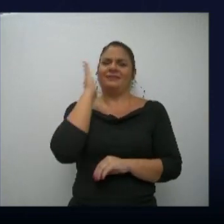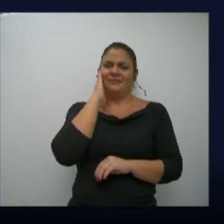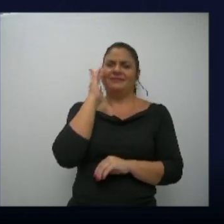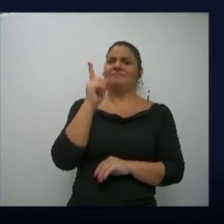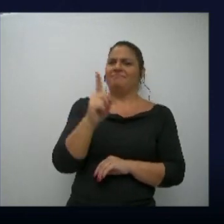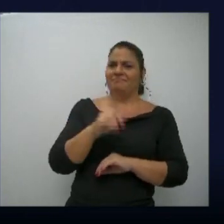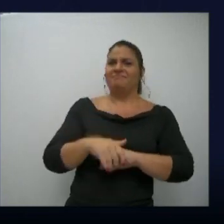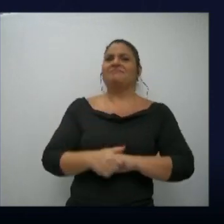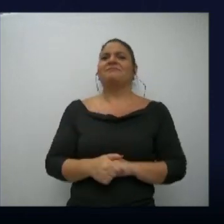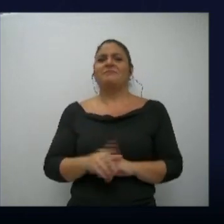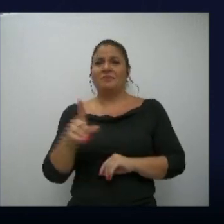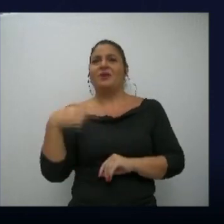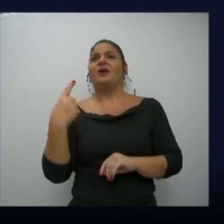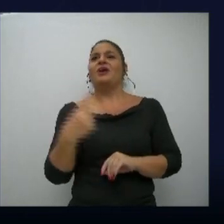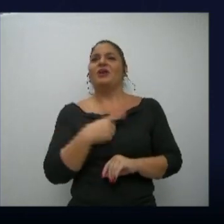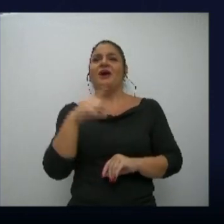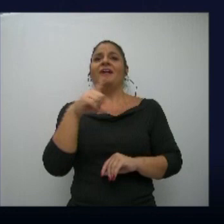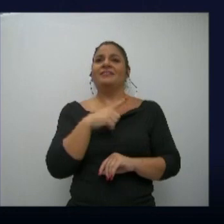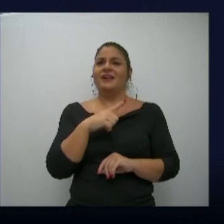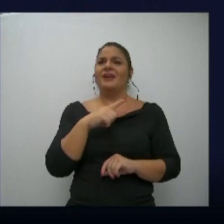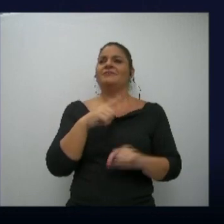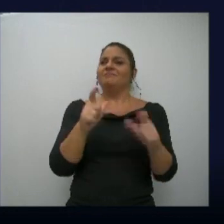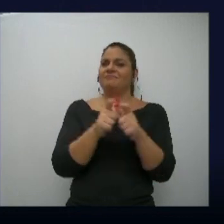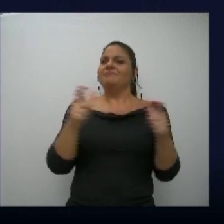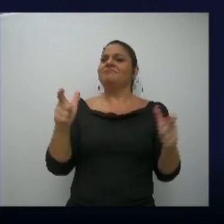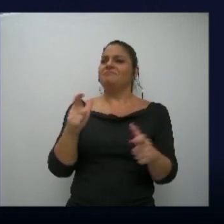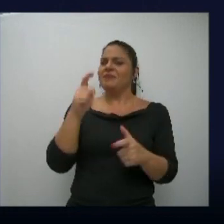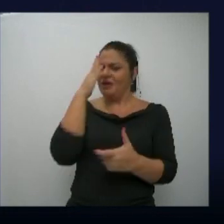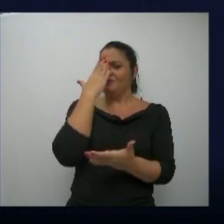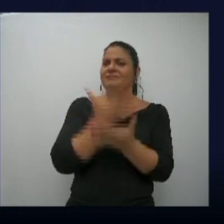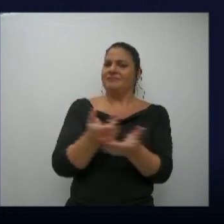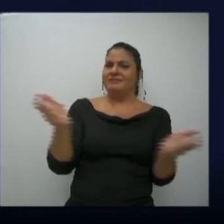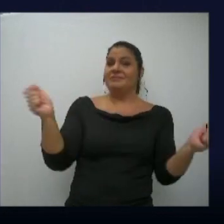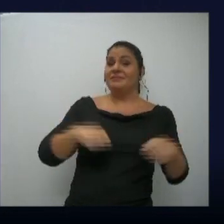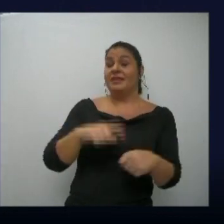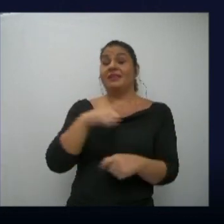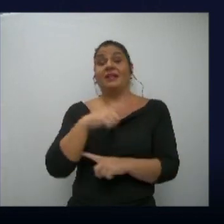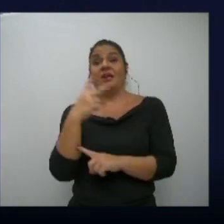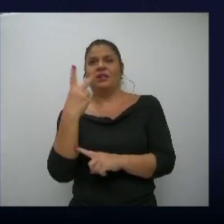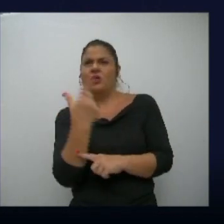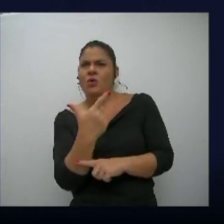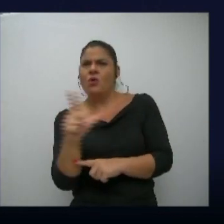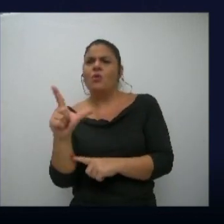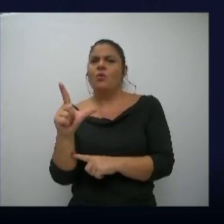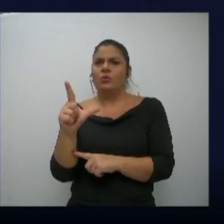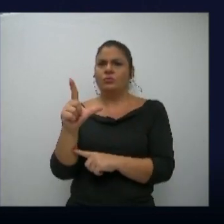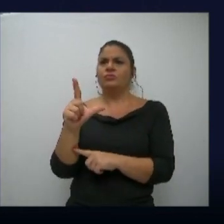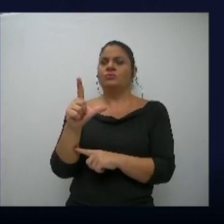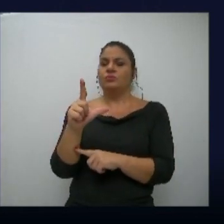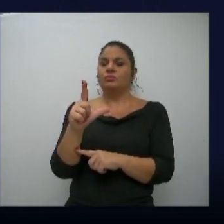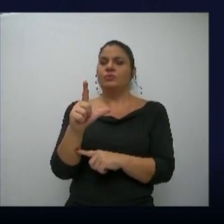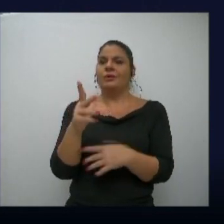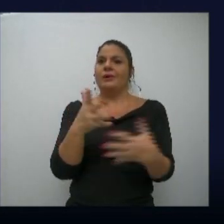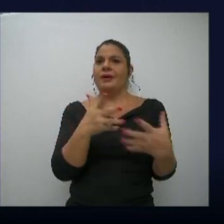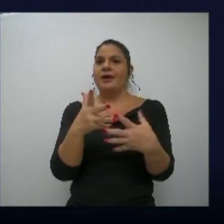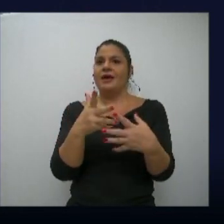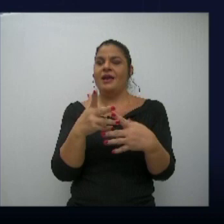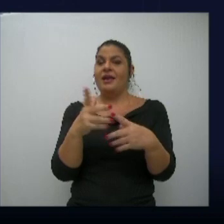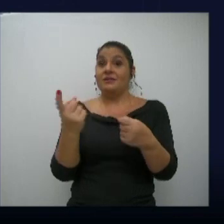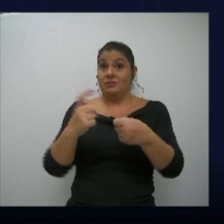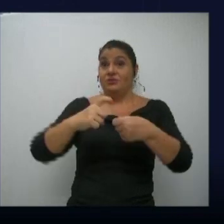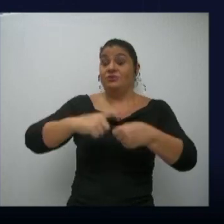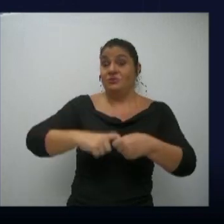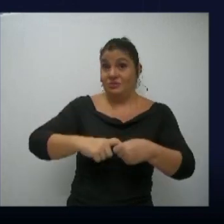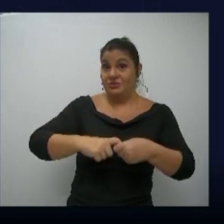a gente a gente tem um tamanho quem acredita que seria possível conhecer os dois outros dois sócios